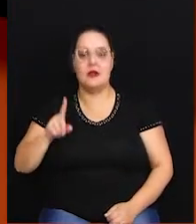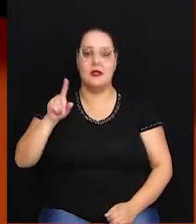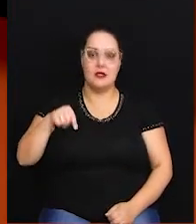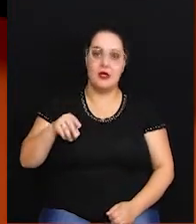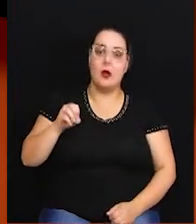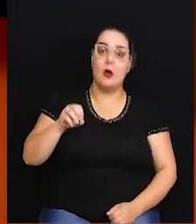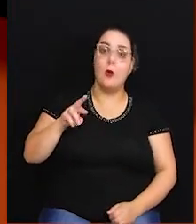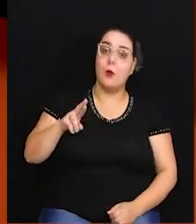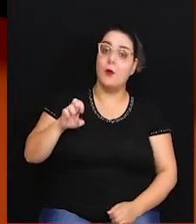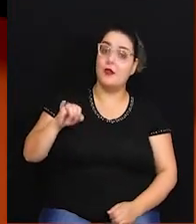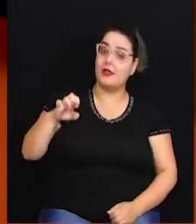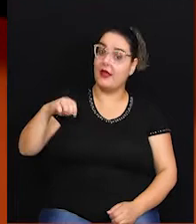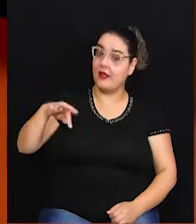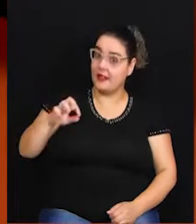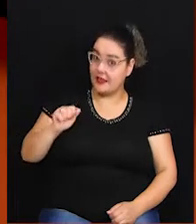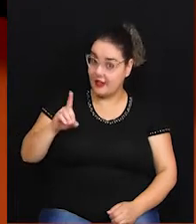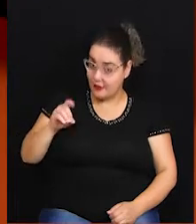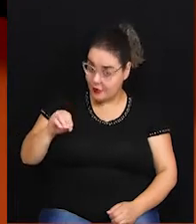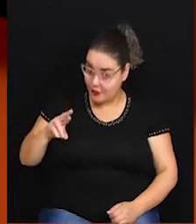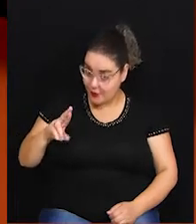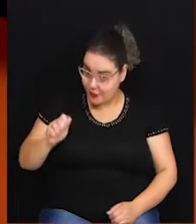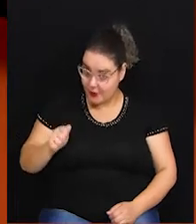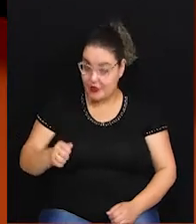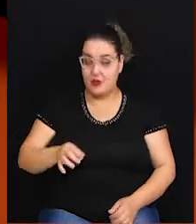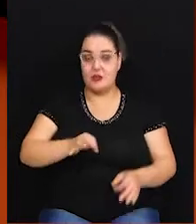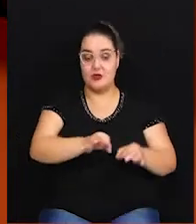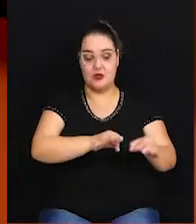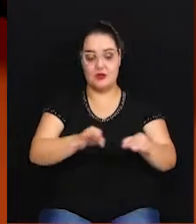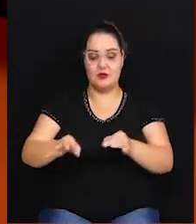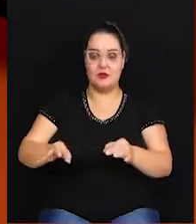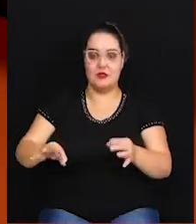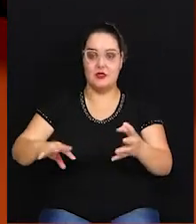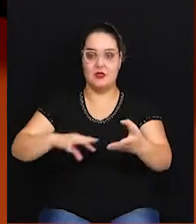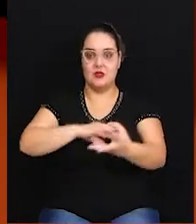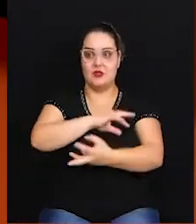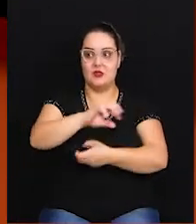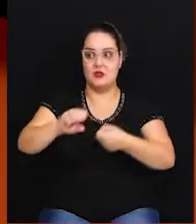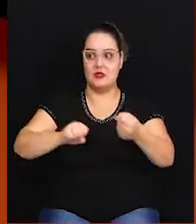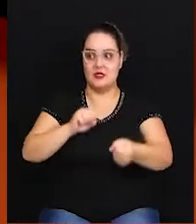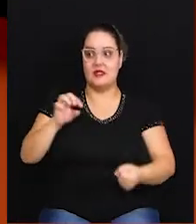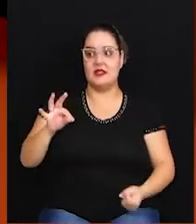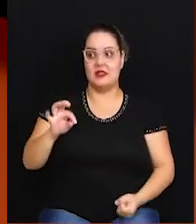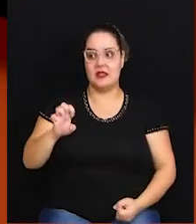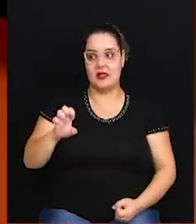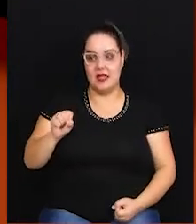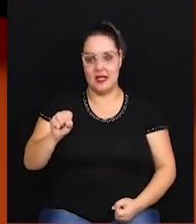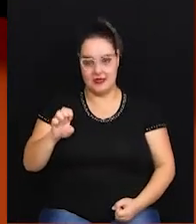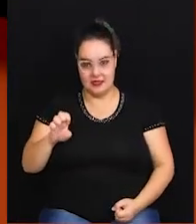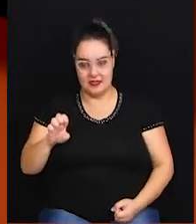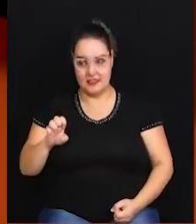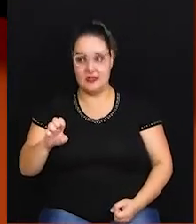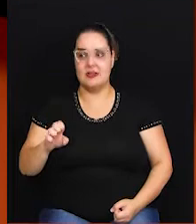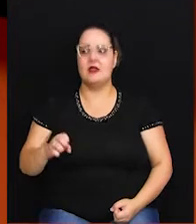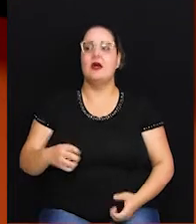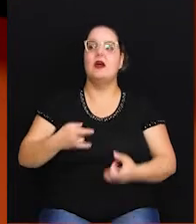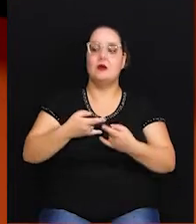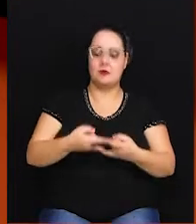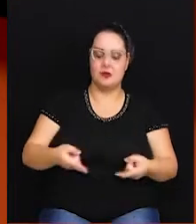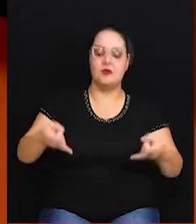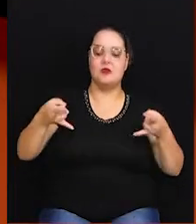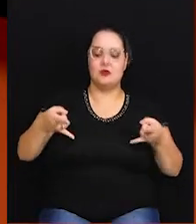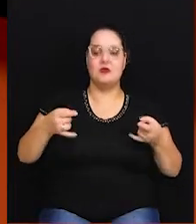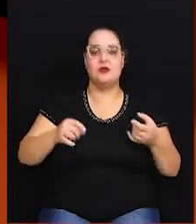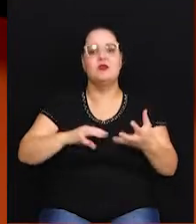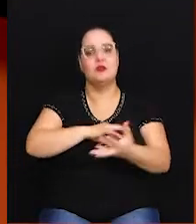foi orientadora de um projeto muito, muito legal chamado Susten Pads, absorventes sustentáveis e acessíveis